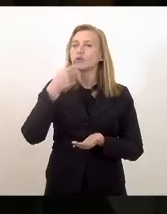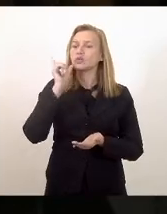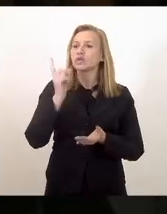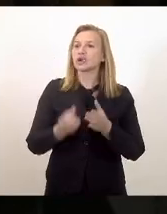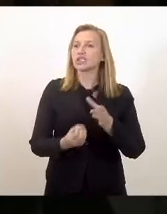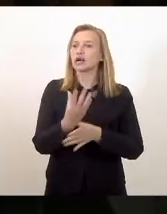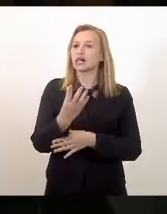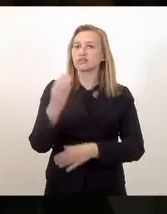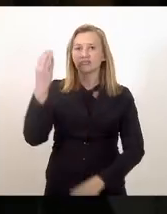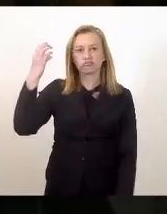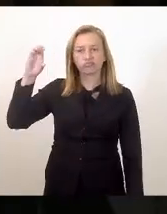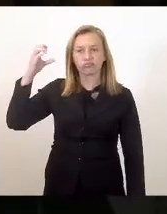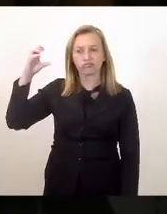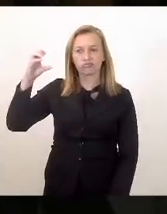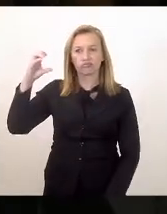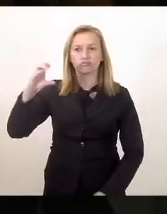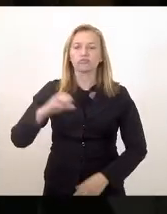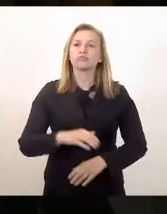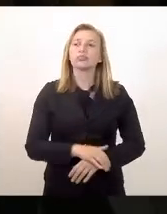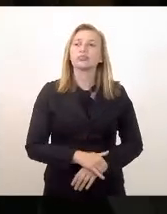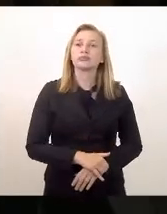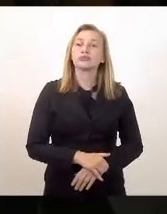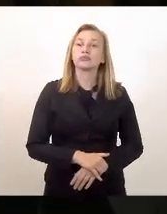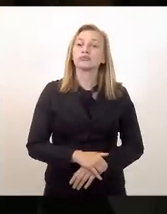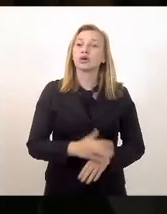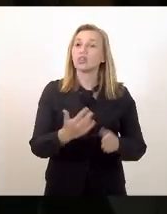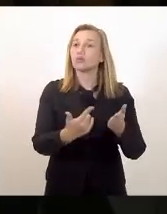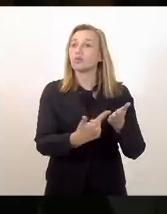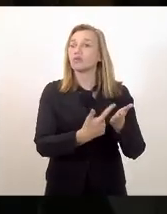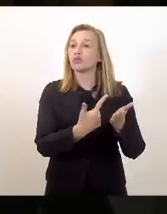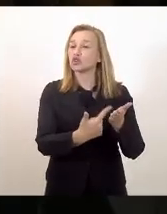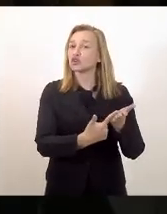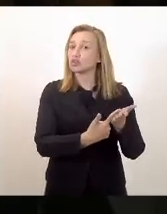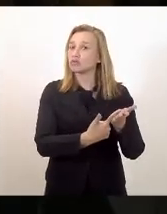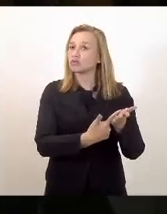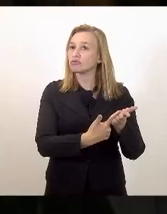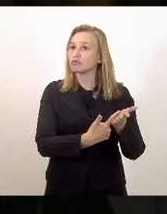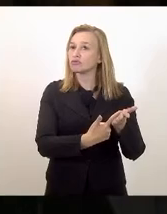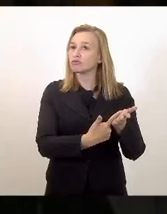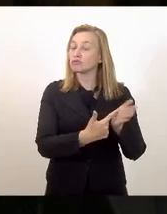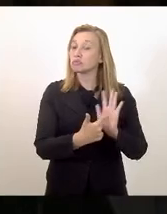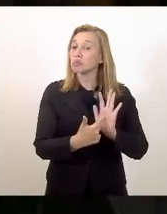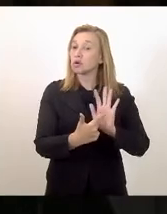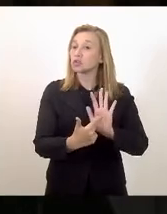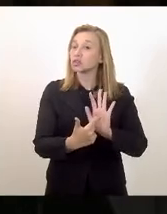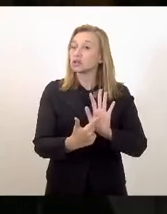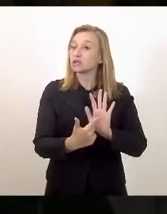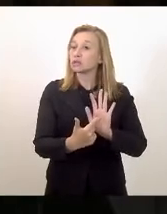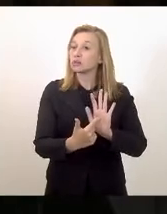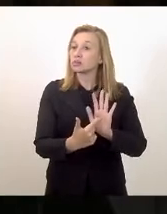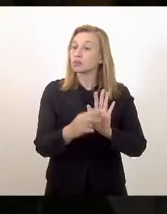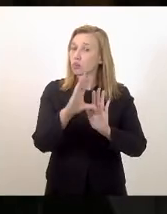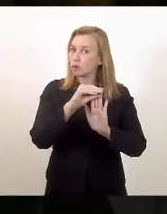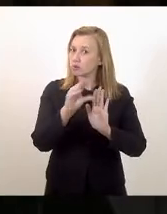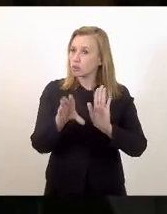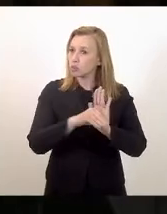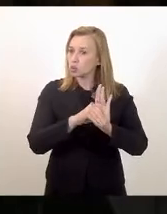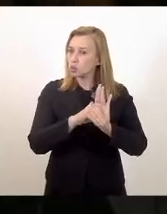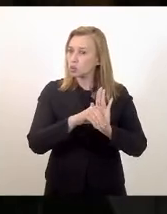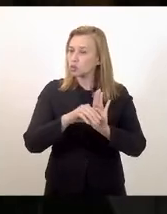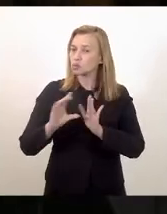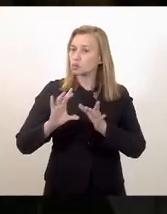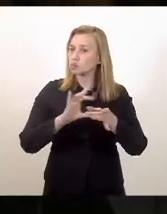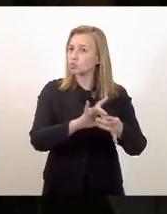em Niterói, uma revista que traz conteúdos